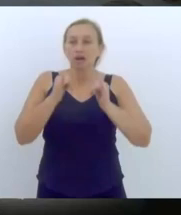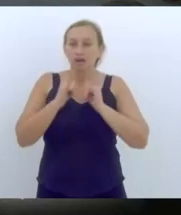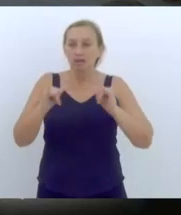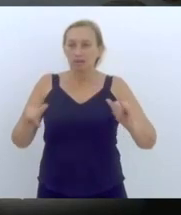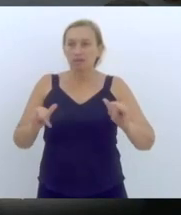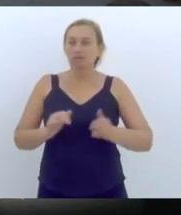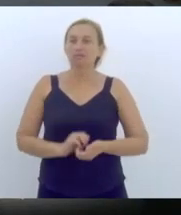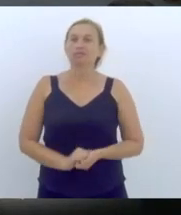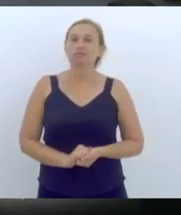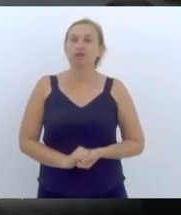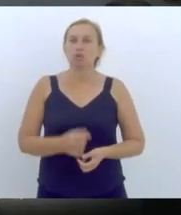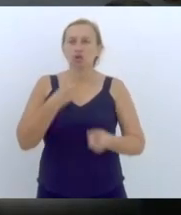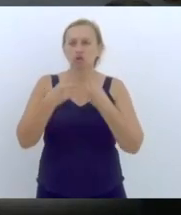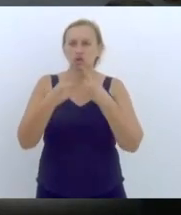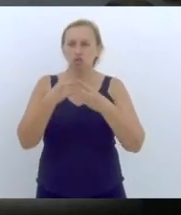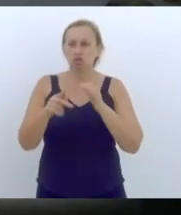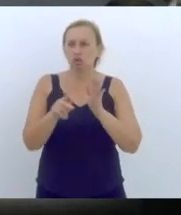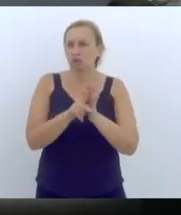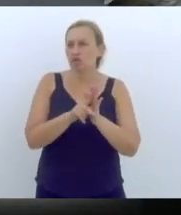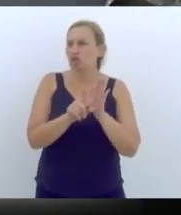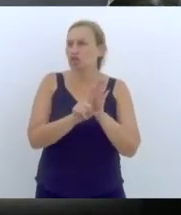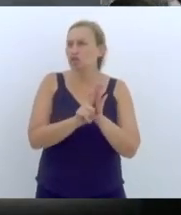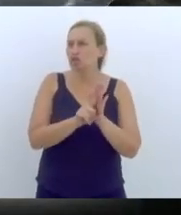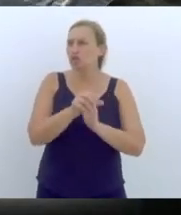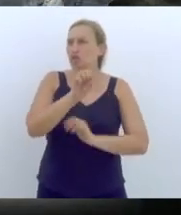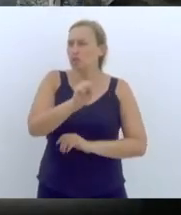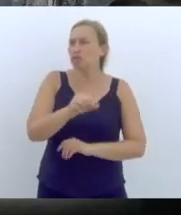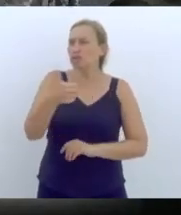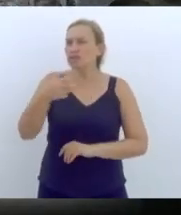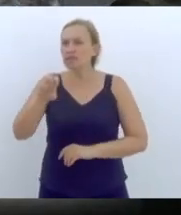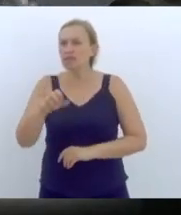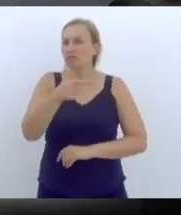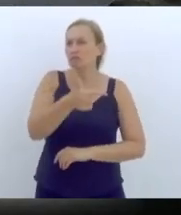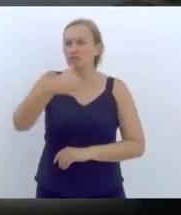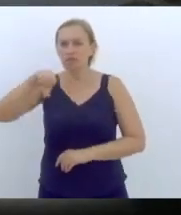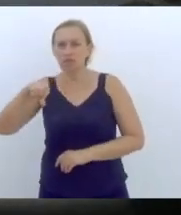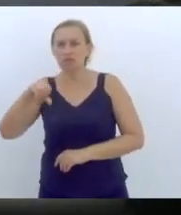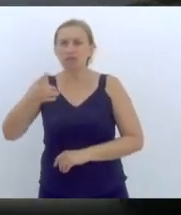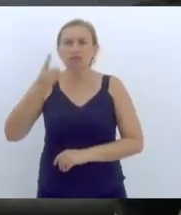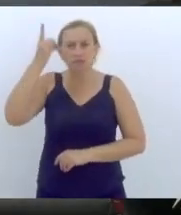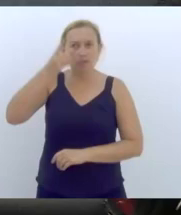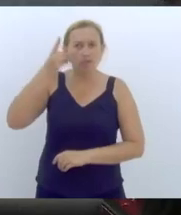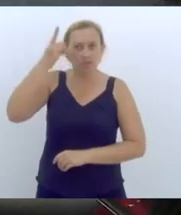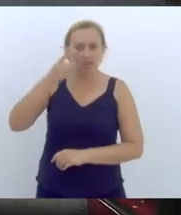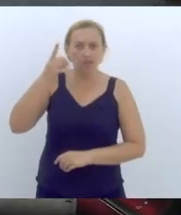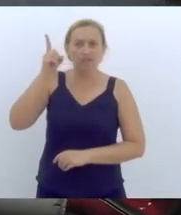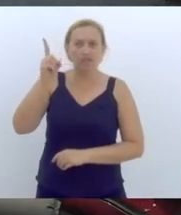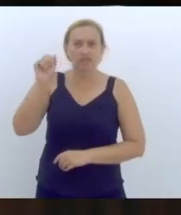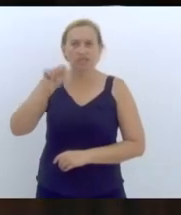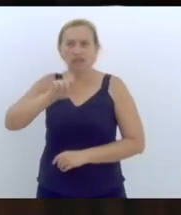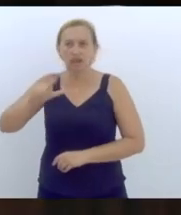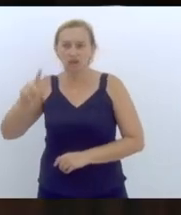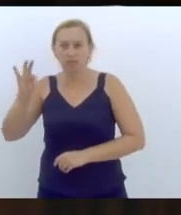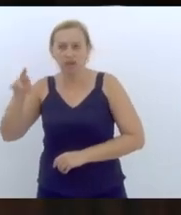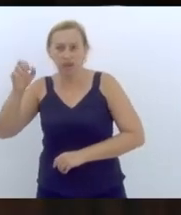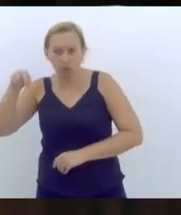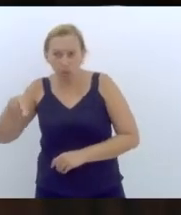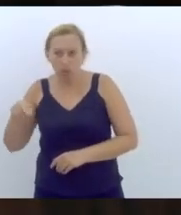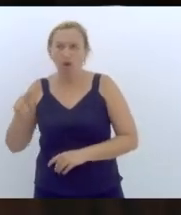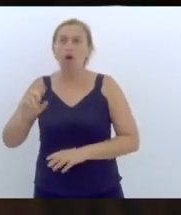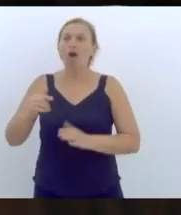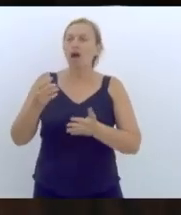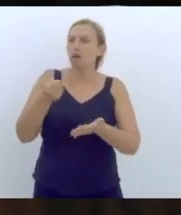Anuncio em discussão o projeto de lei número 815 de 2019, de autoria do deputado Daniel Librelon, que institui